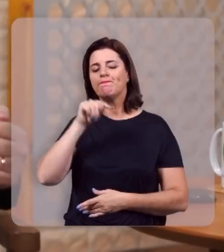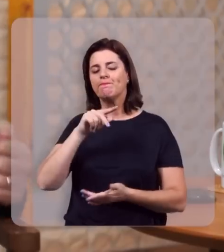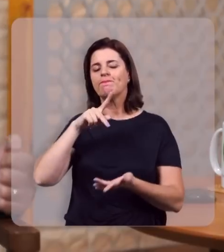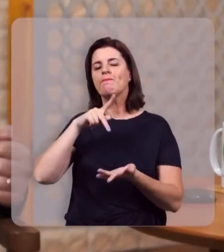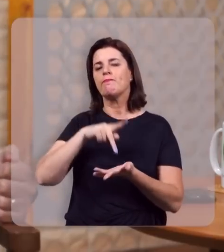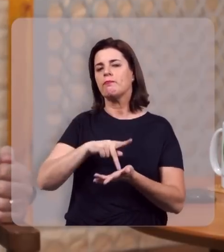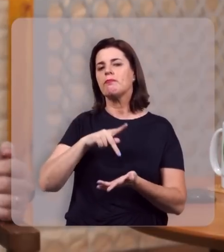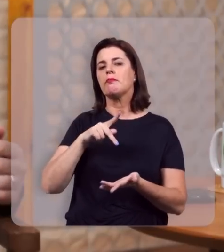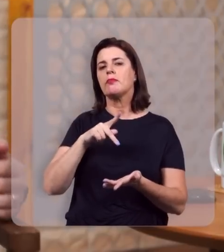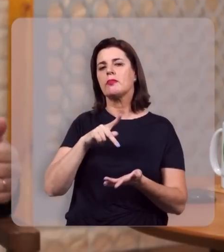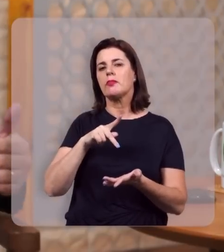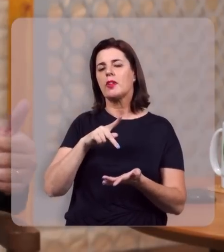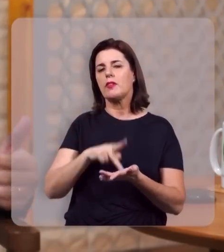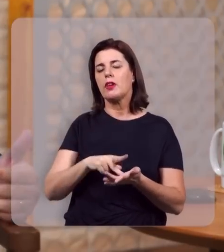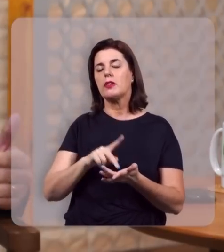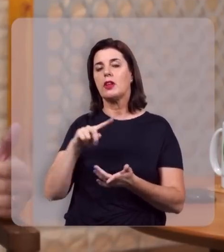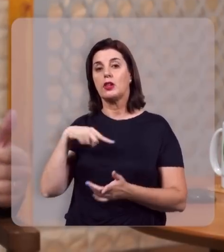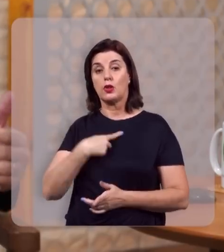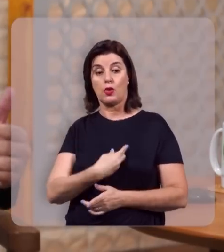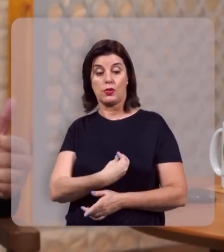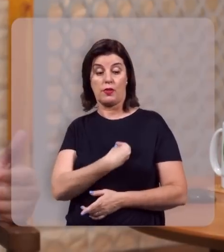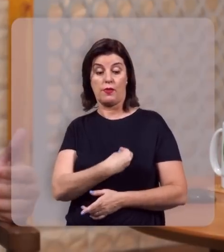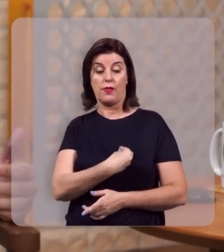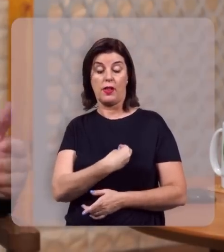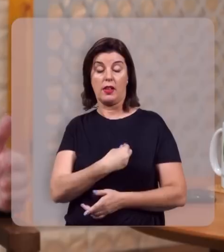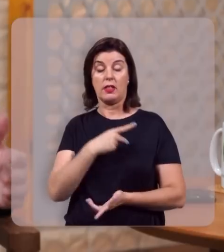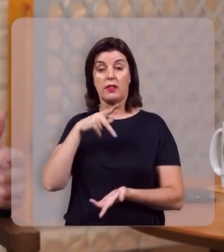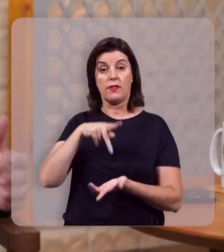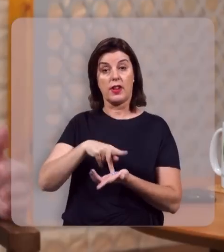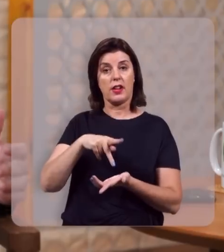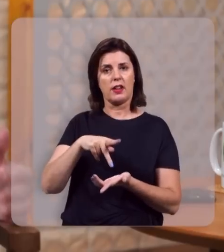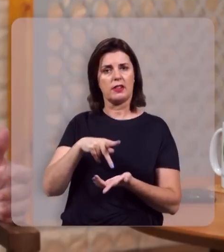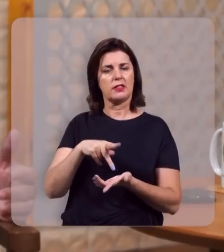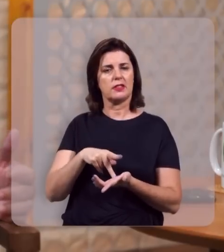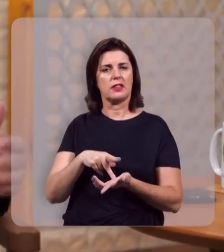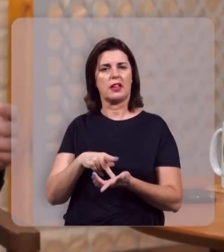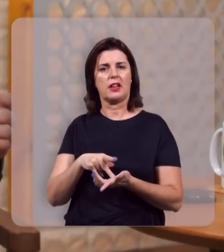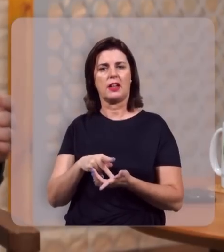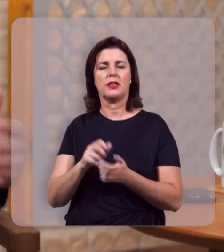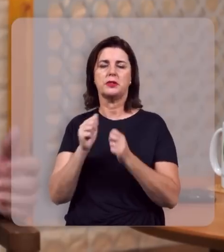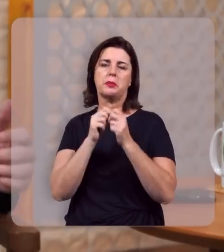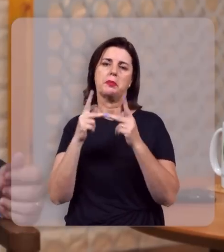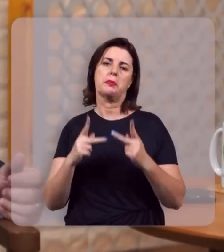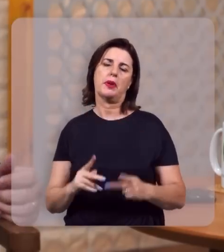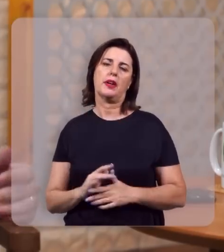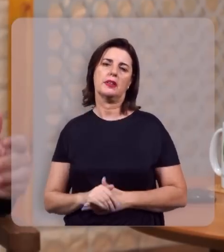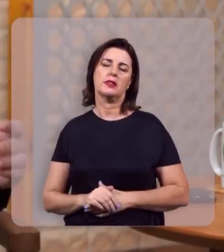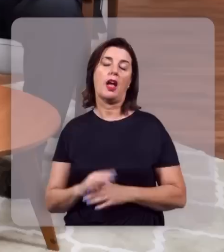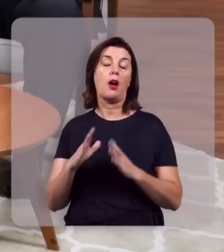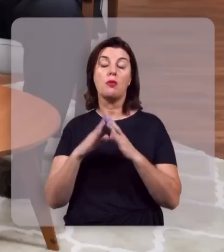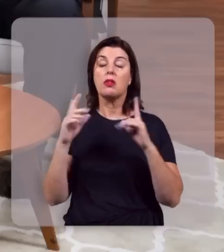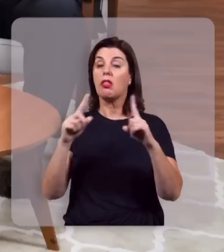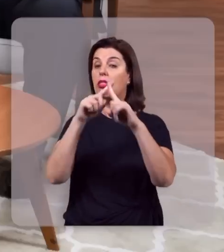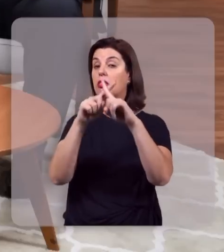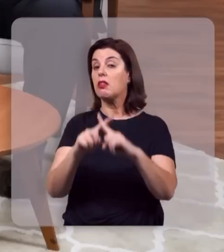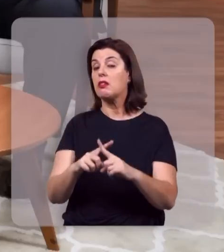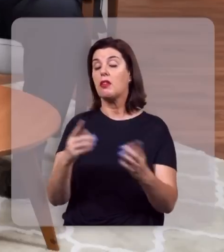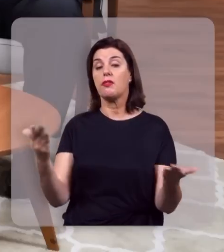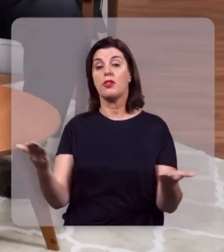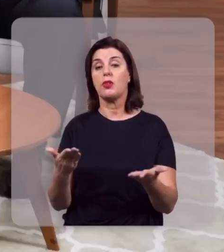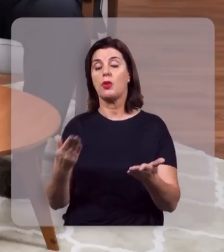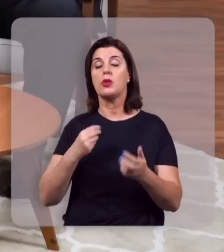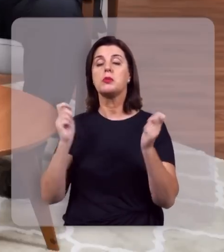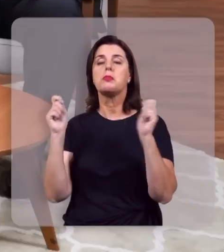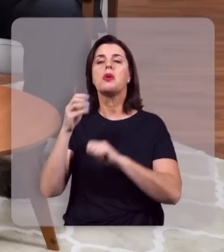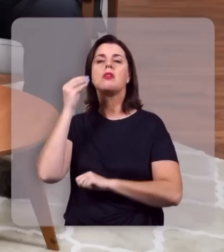isso é o que, de fato, nos leva a viver definitivamente essa paz. Esse é o grande desafio,